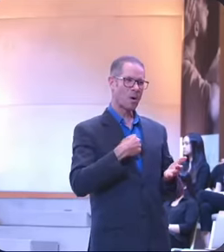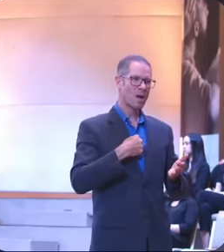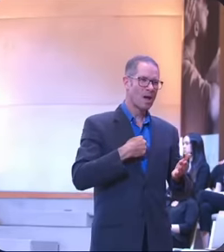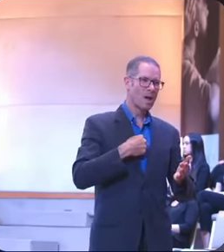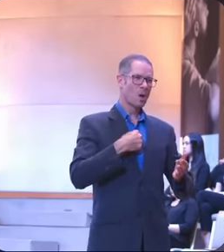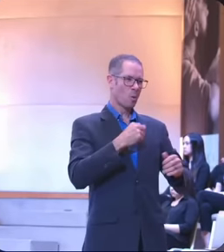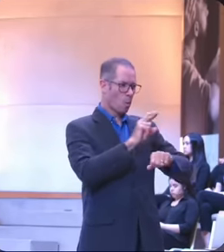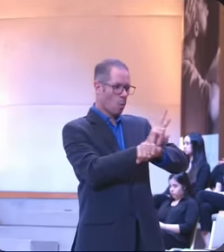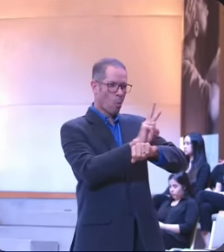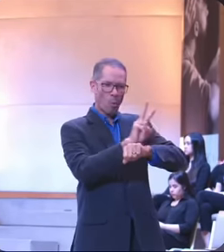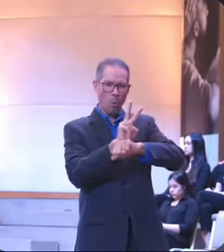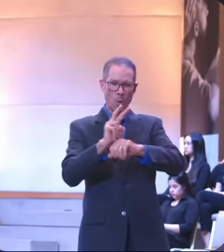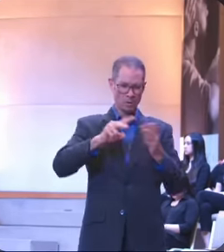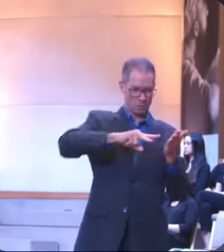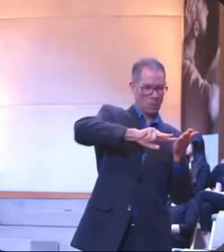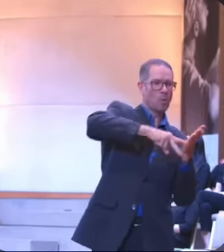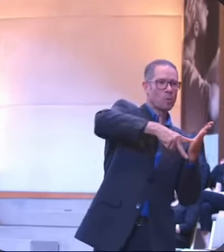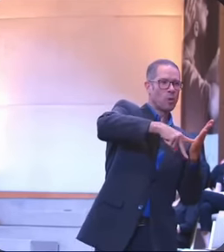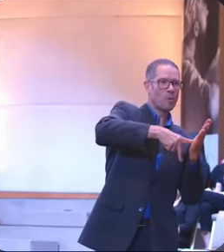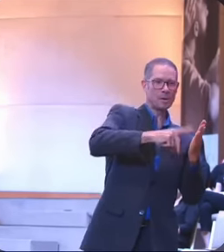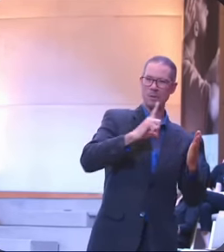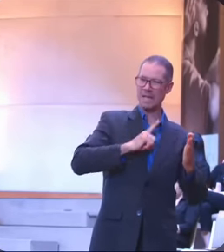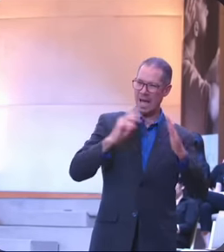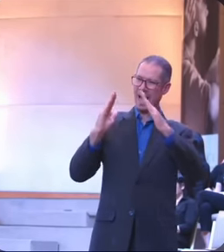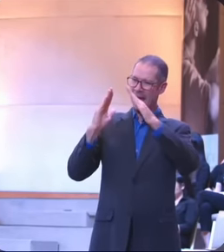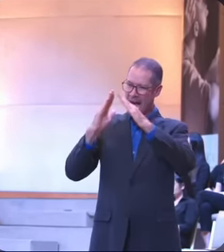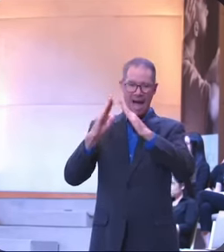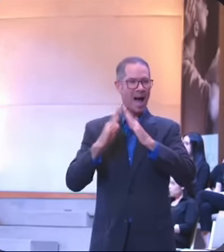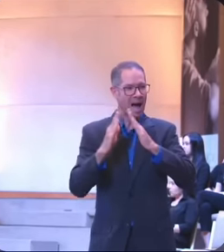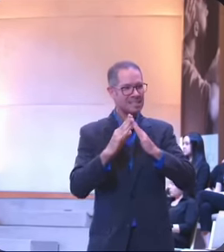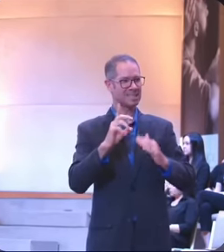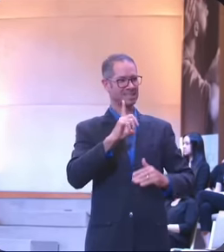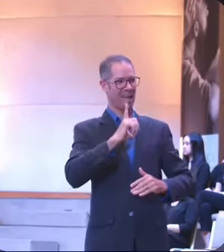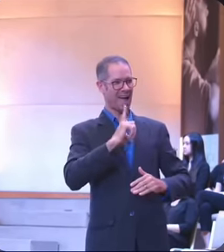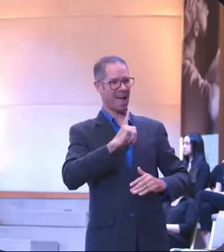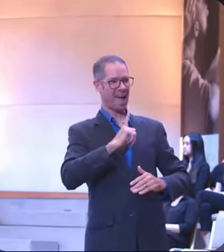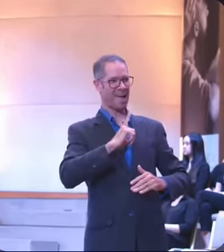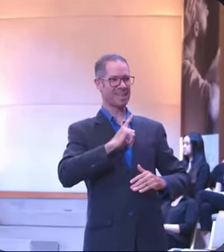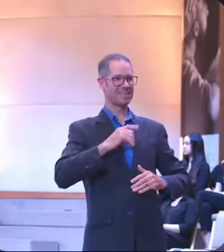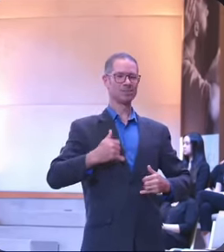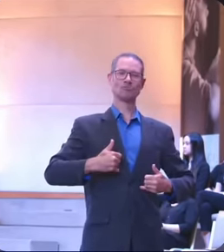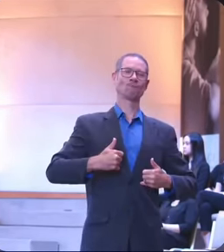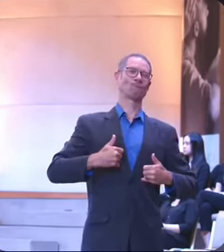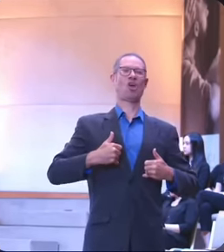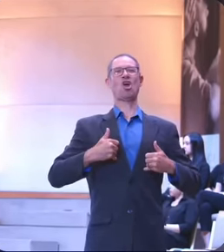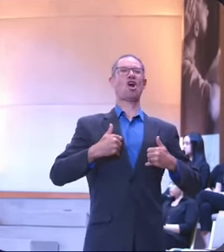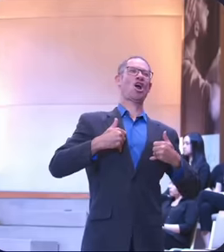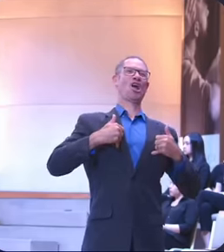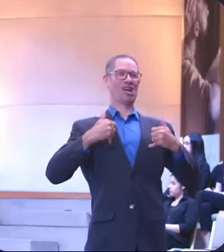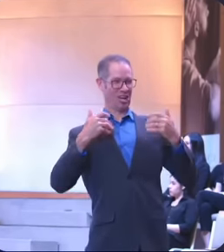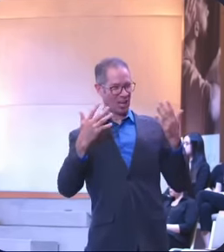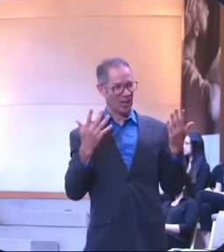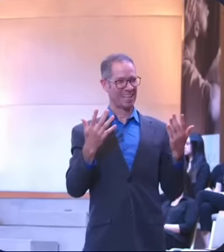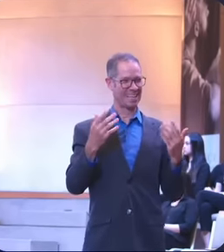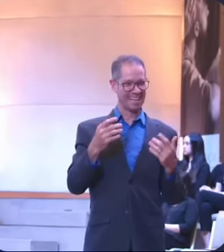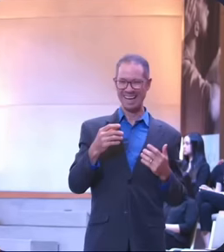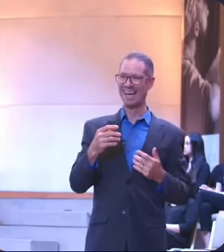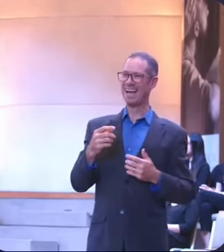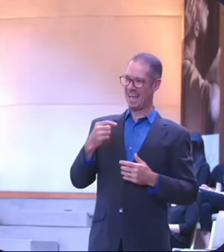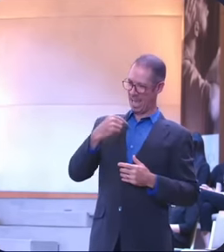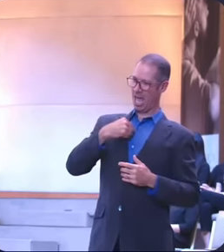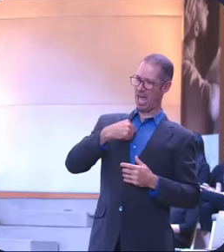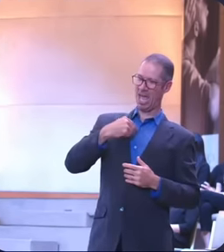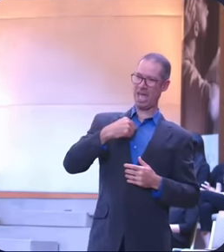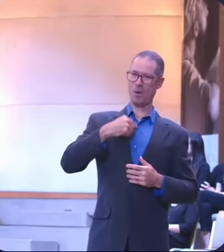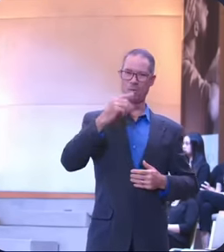zelador de um condomínio, eu tenho casa para morar. E todo cheio de orgulho, ele disse assim: e sou da